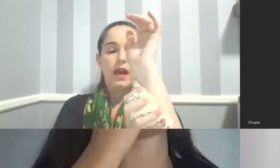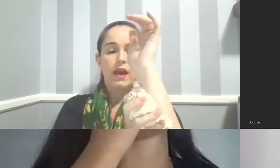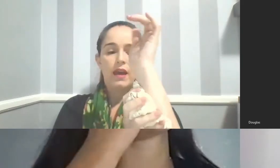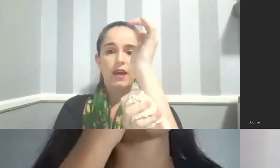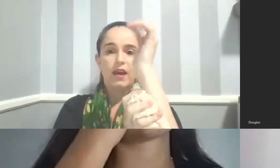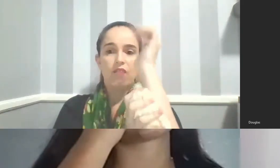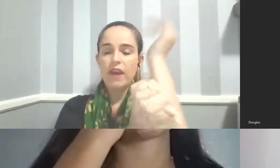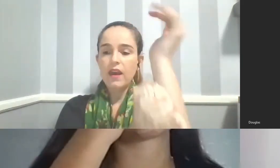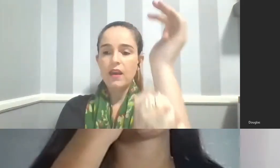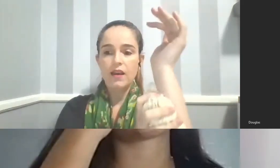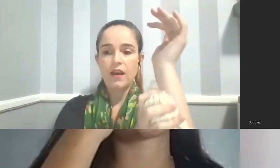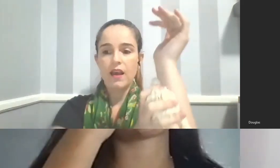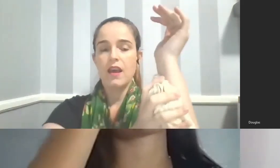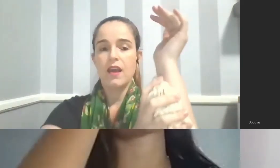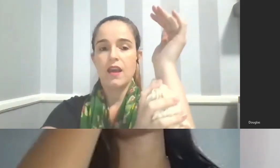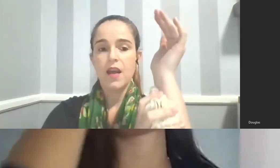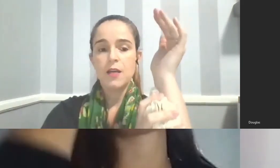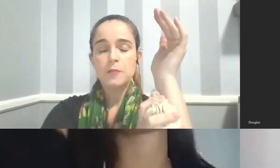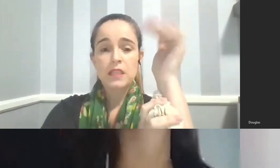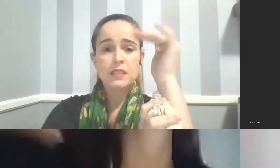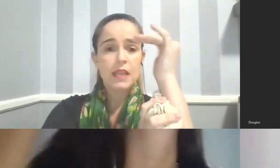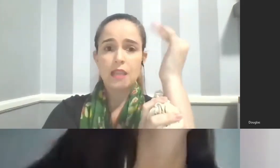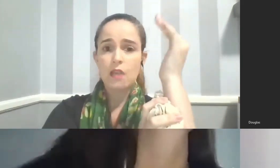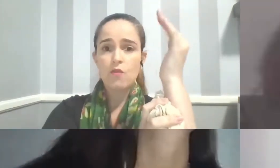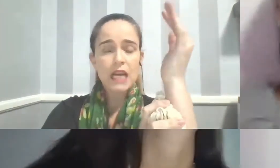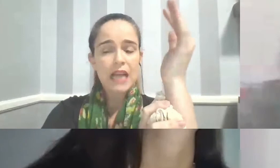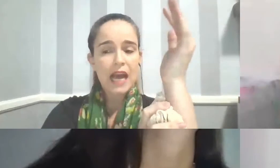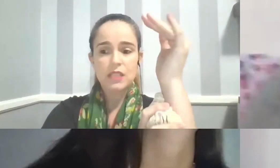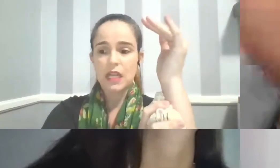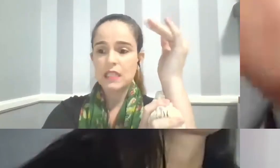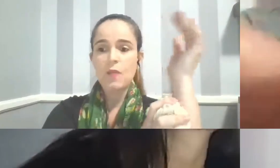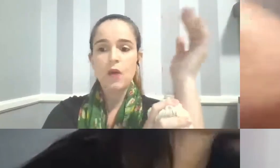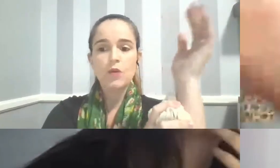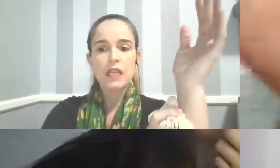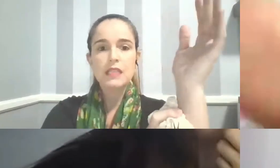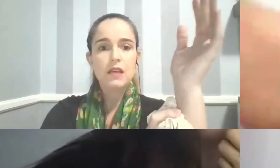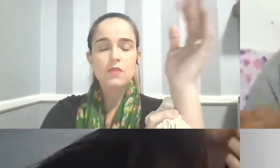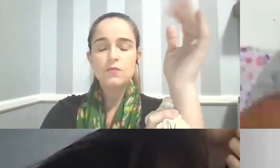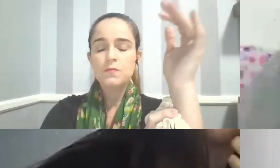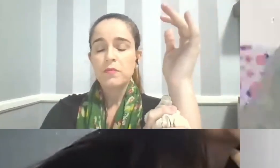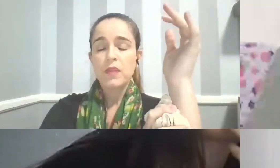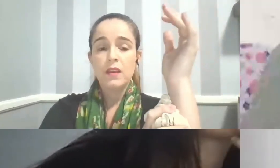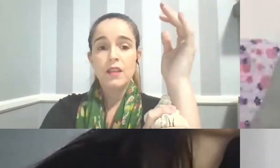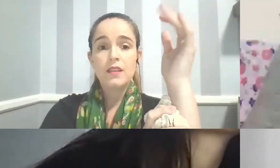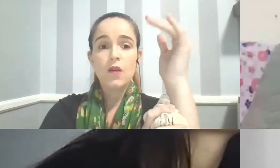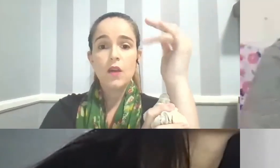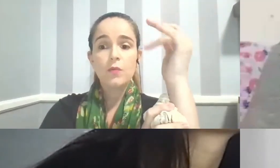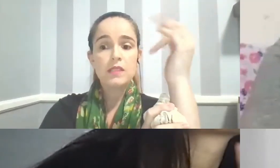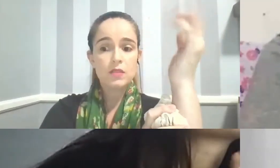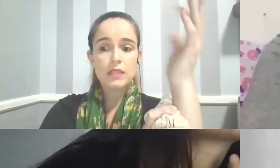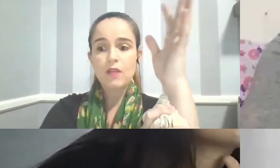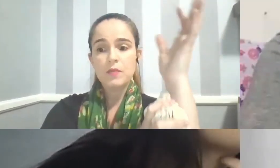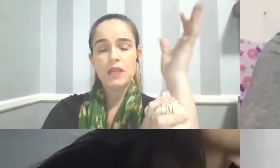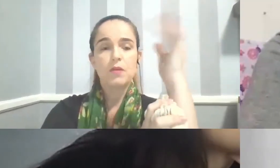preciso ver se ela tem um outro agravo, se ela tem uma outra lesão. Então,